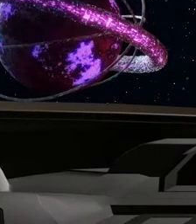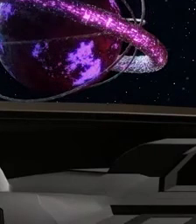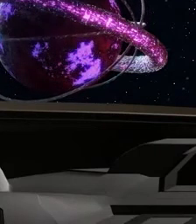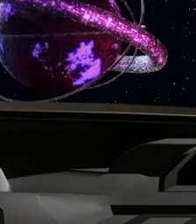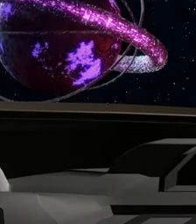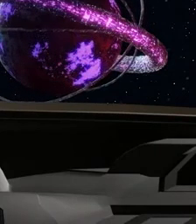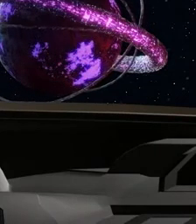Legenda